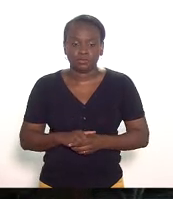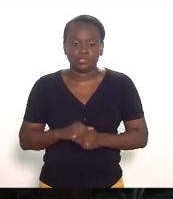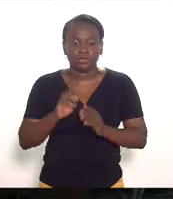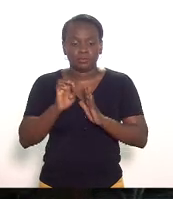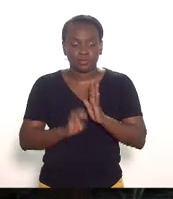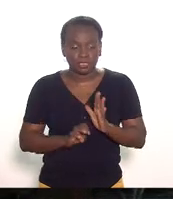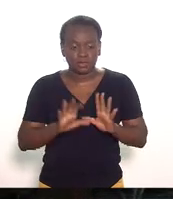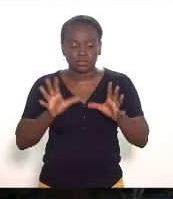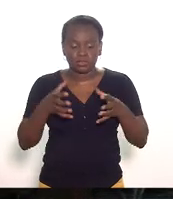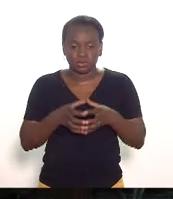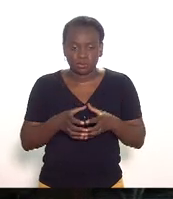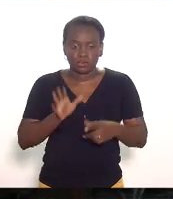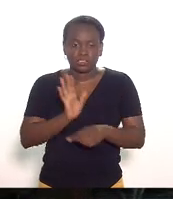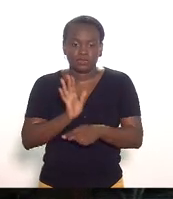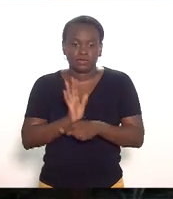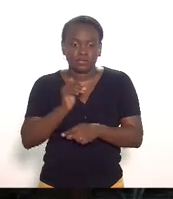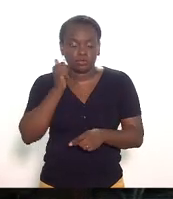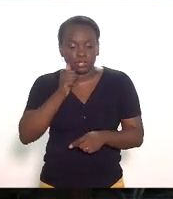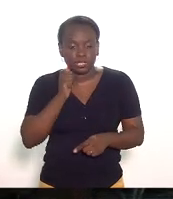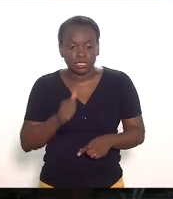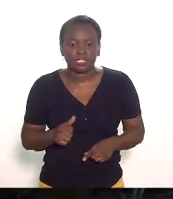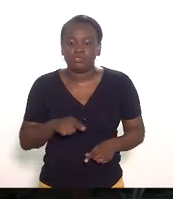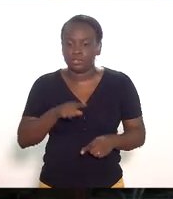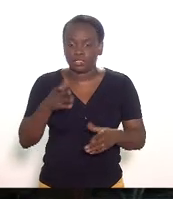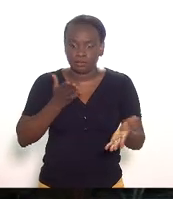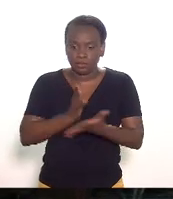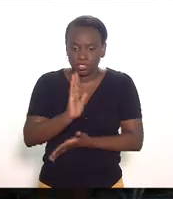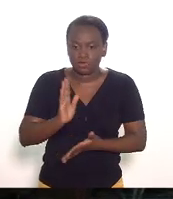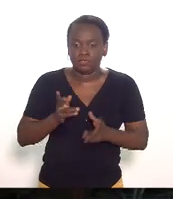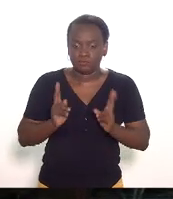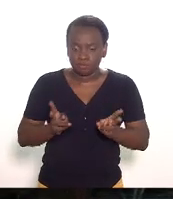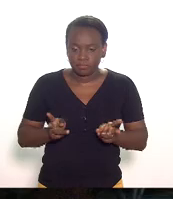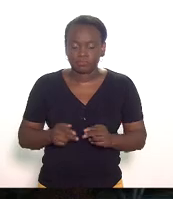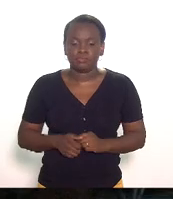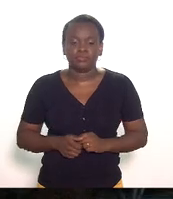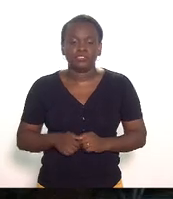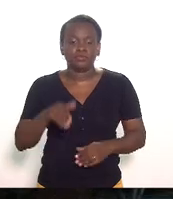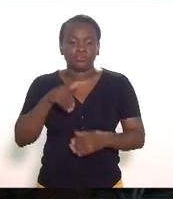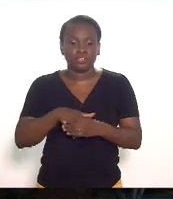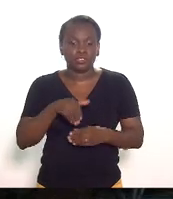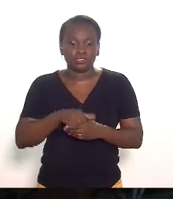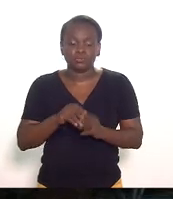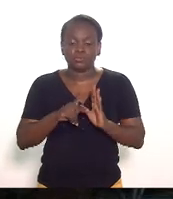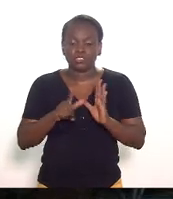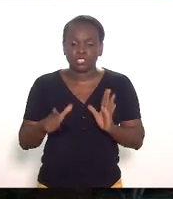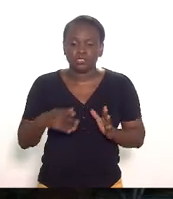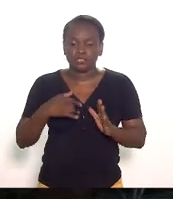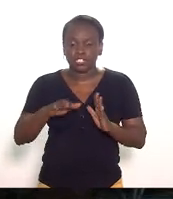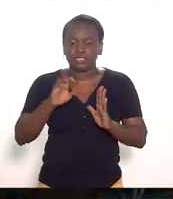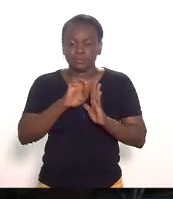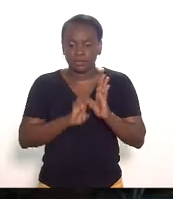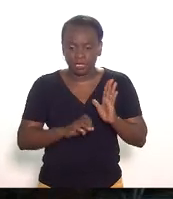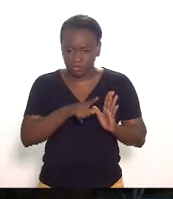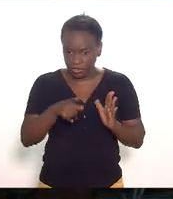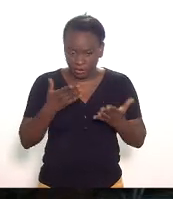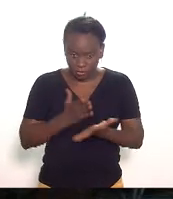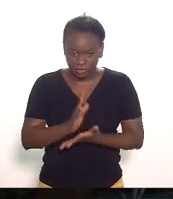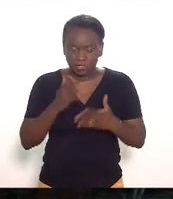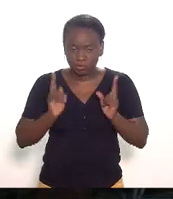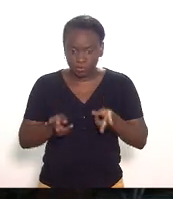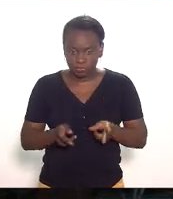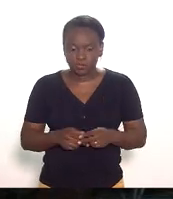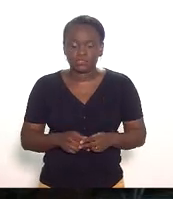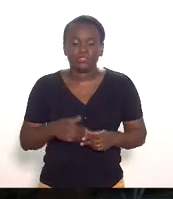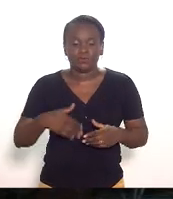emenda da Comissão de Defesa dos Direitos das Mulheres. O senhor acha que aprova, permaneça como estão, aprovada. Em votação, projeto assim emendado. Os senhores que aprovam, permaneça como estão,